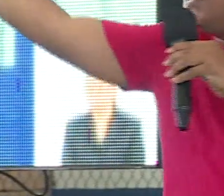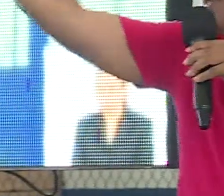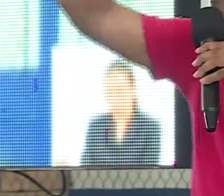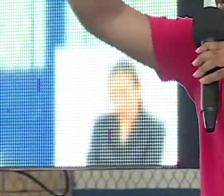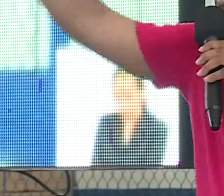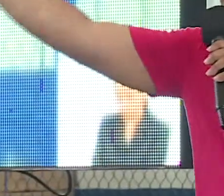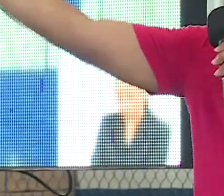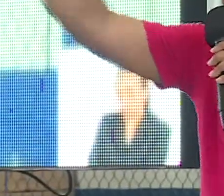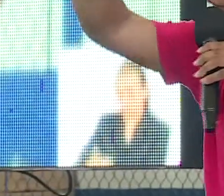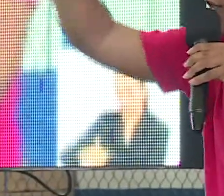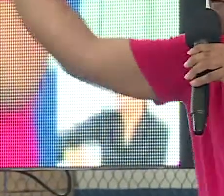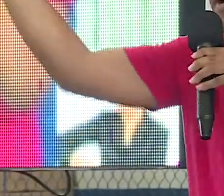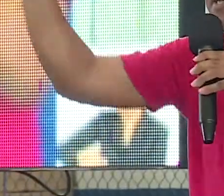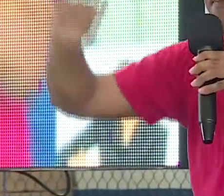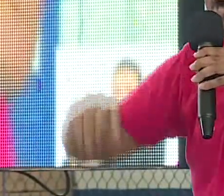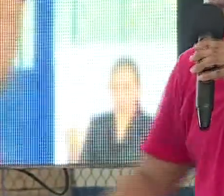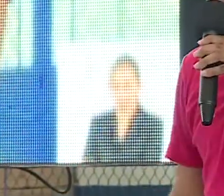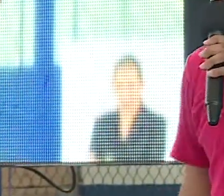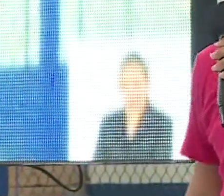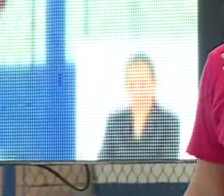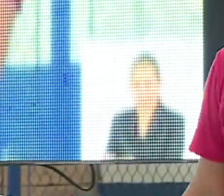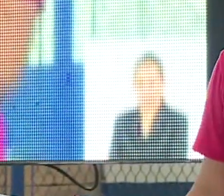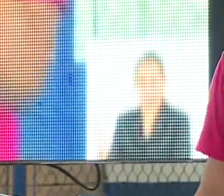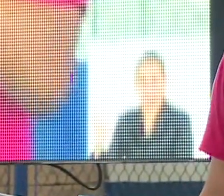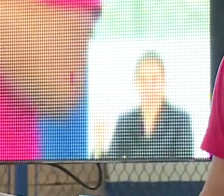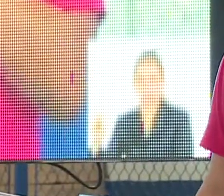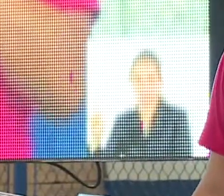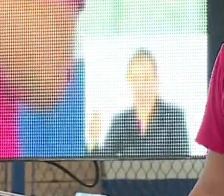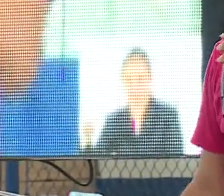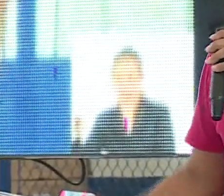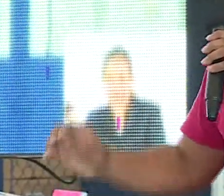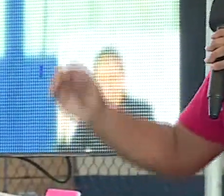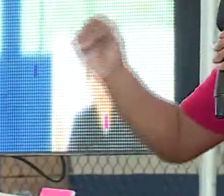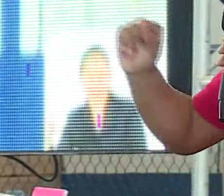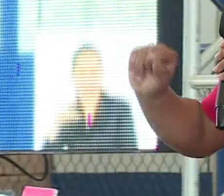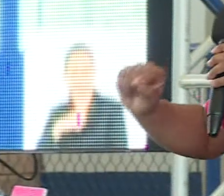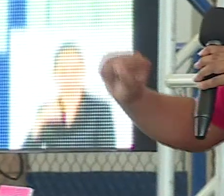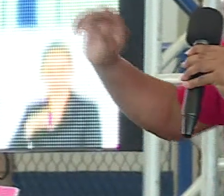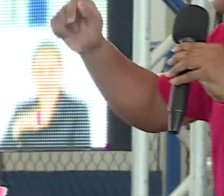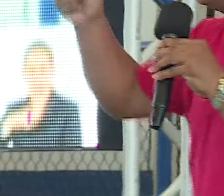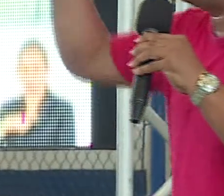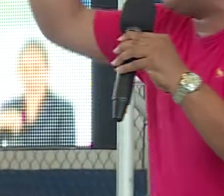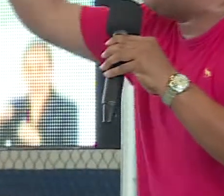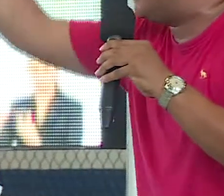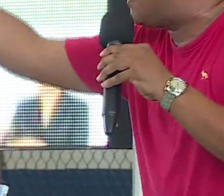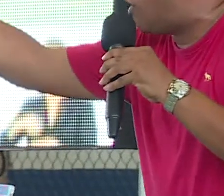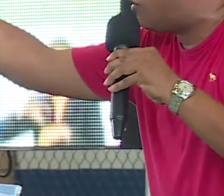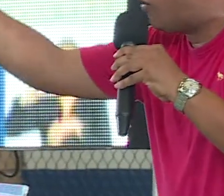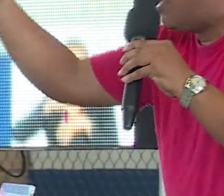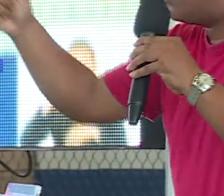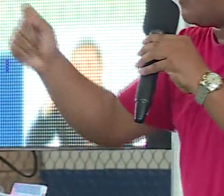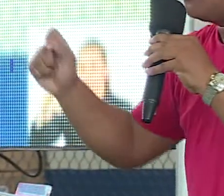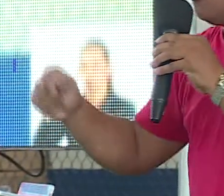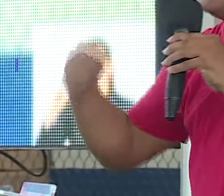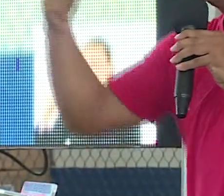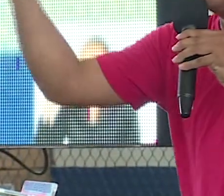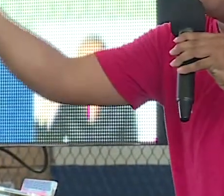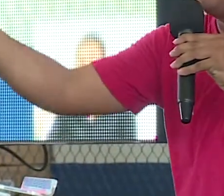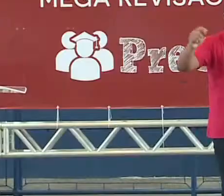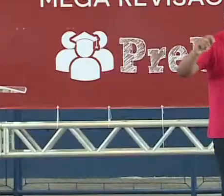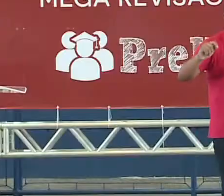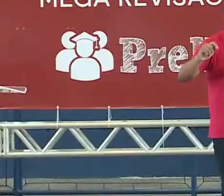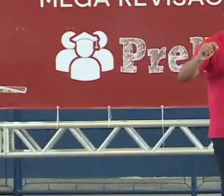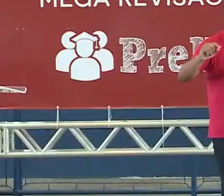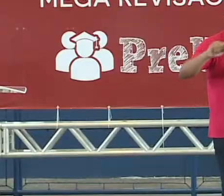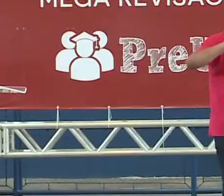atmosfera que não fazia parte do ciclo. Então, o que acontece quando você queima esse petróleo e esse